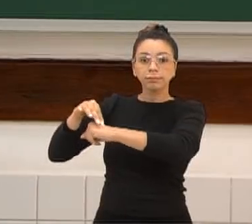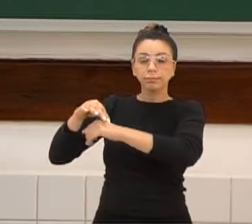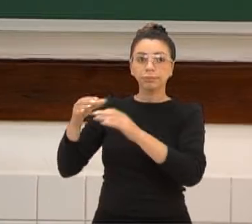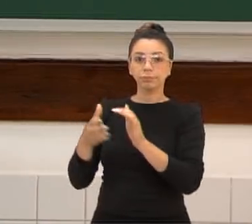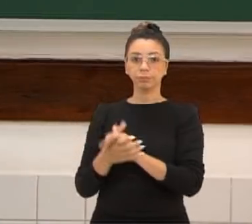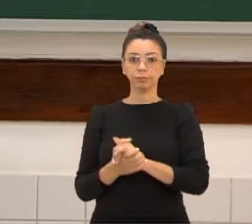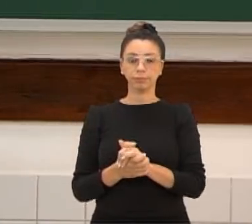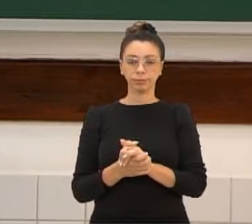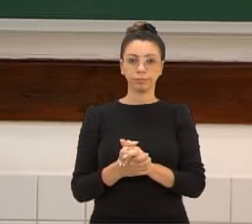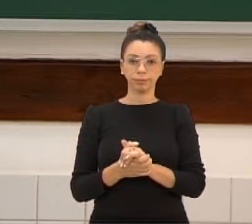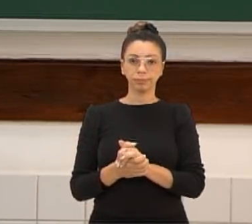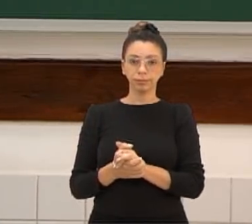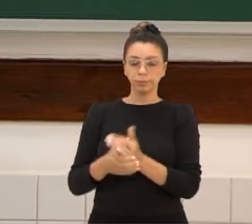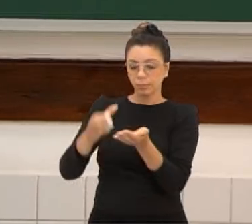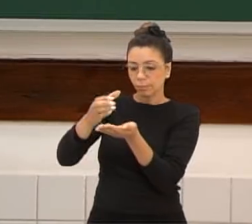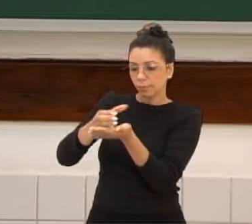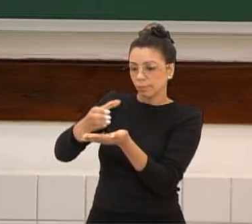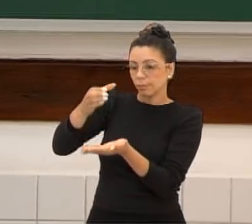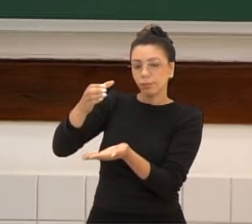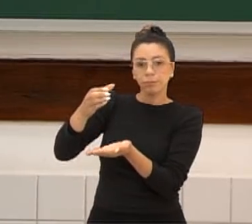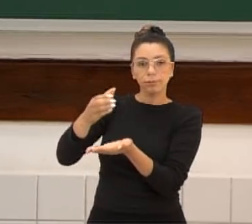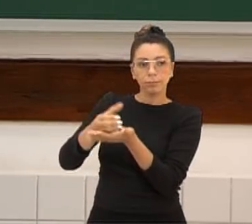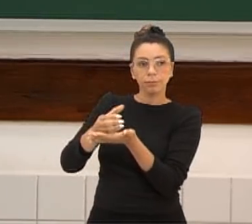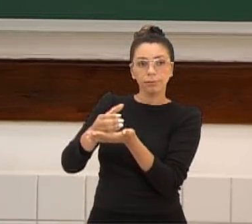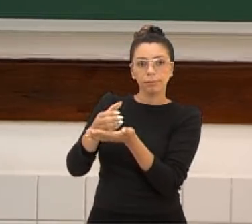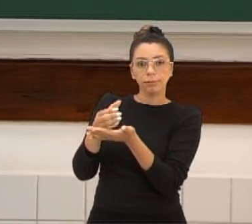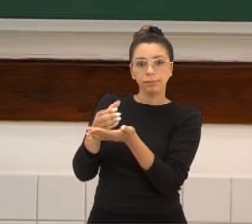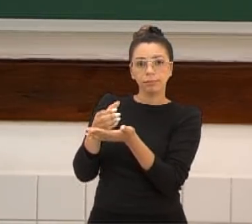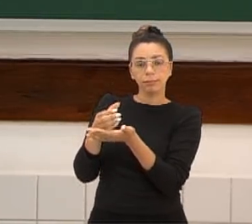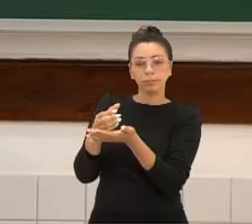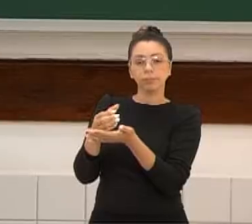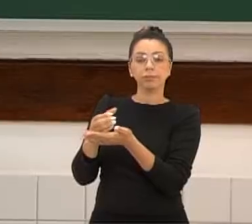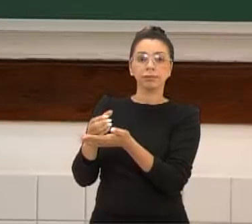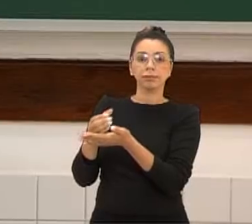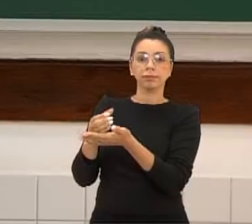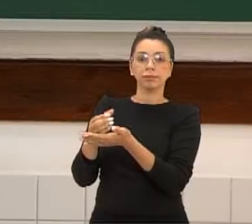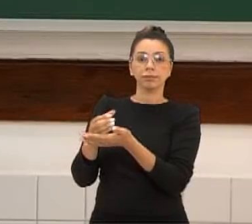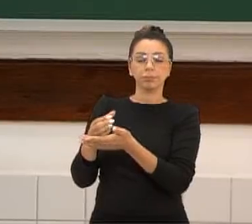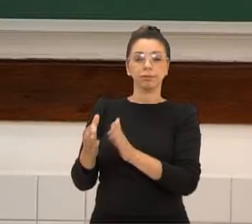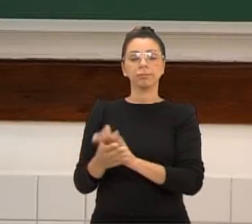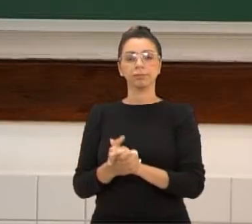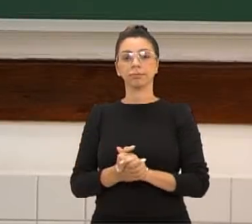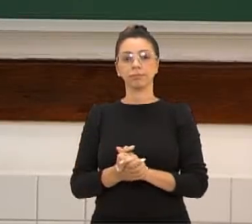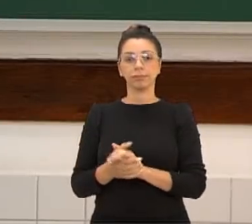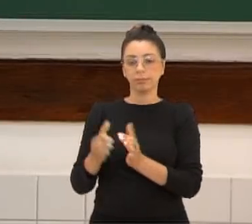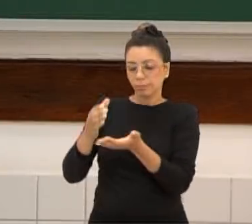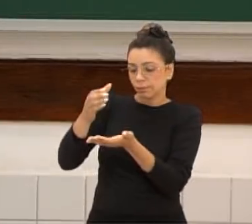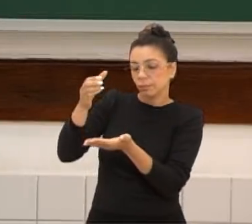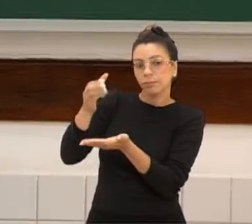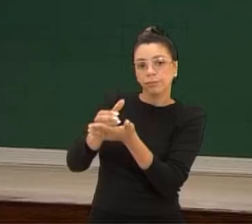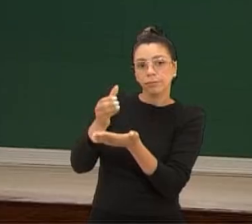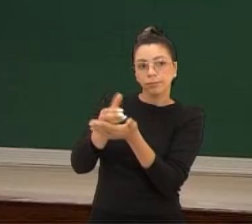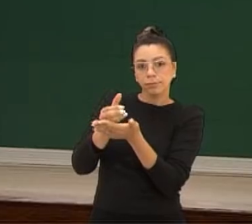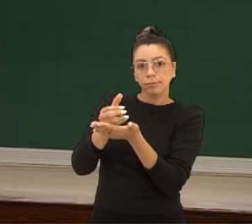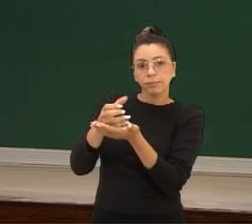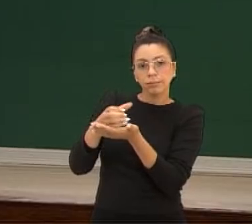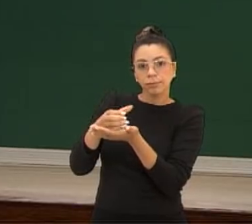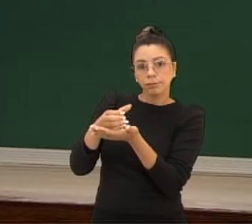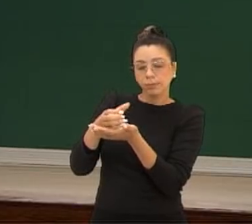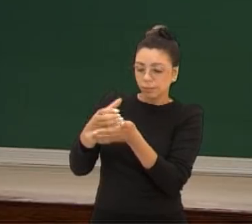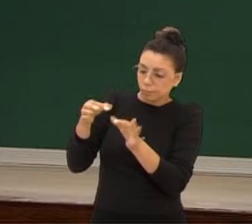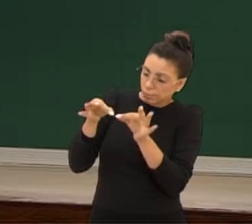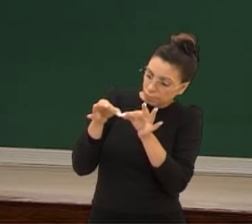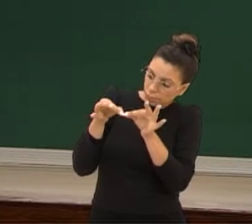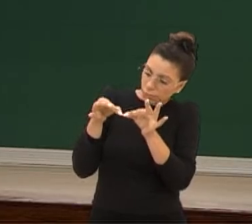medir, tá? Pode ser uma régua, pode ser uma trena, tá? E você vai medir também agora